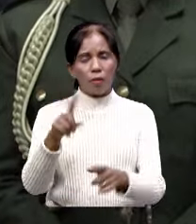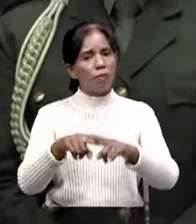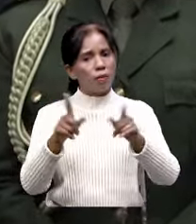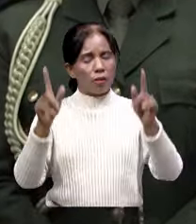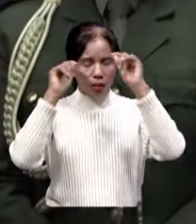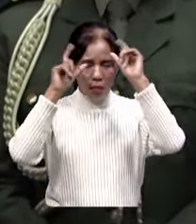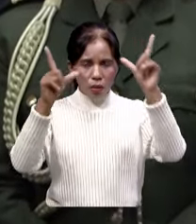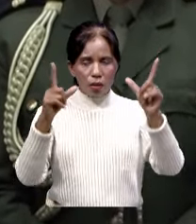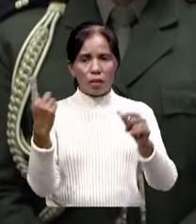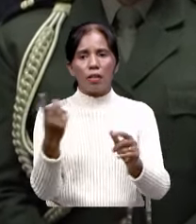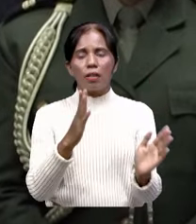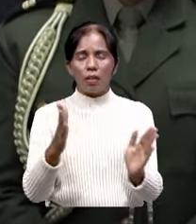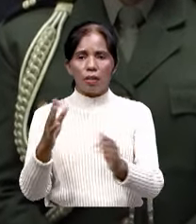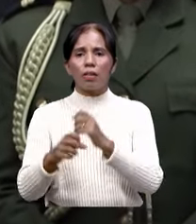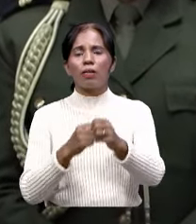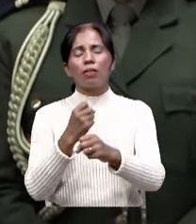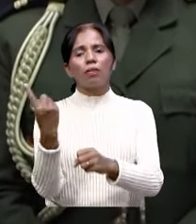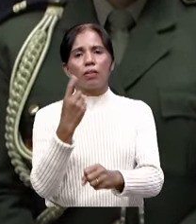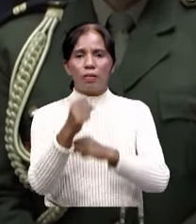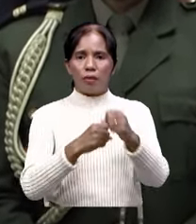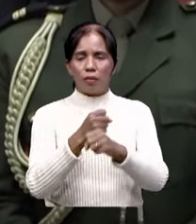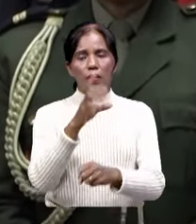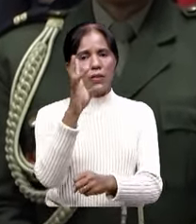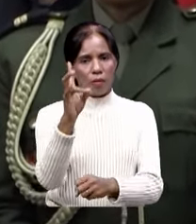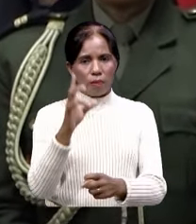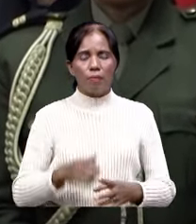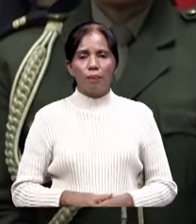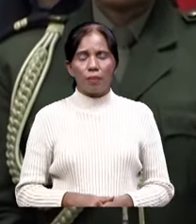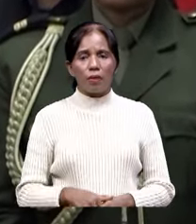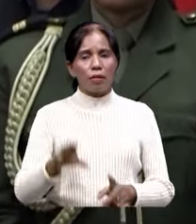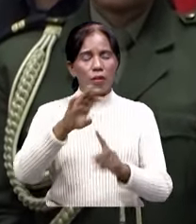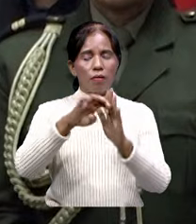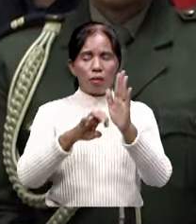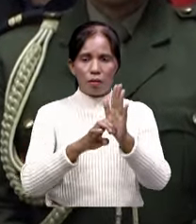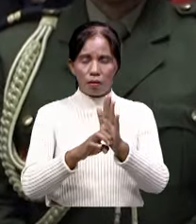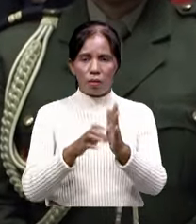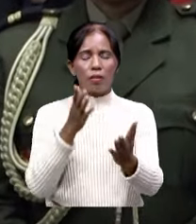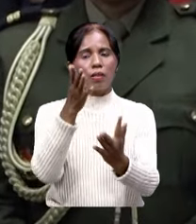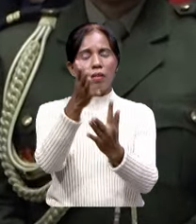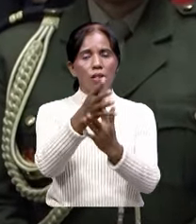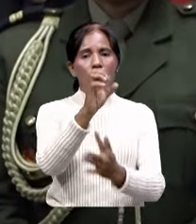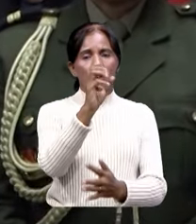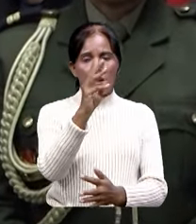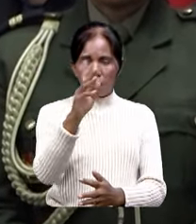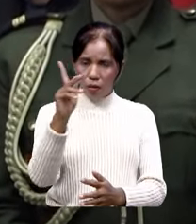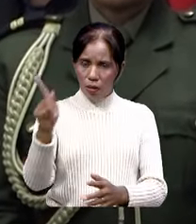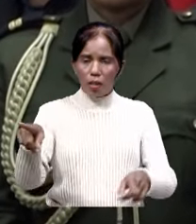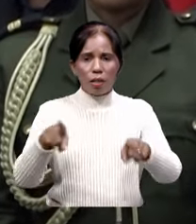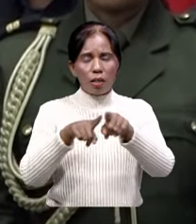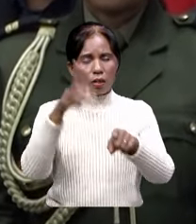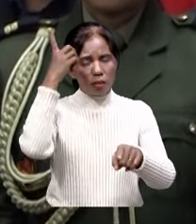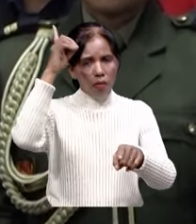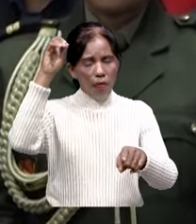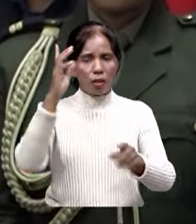procesul tino hitu nia laran deit. Se festaru mos explica adezaun ba OMK ne hanesan mehi